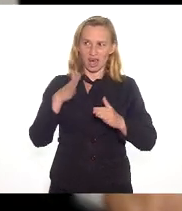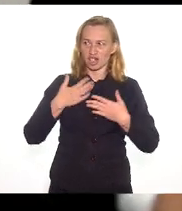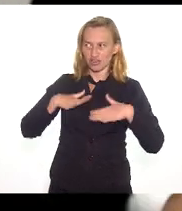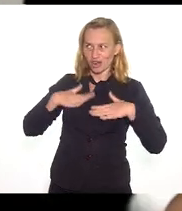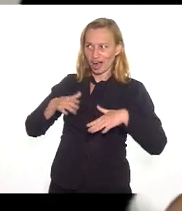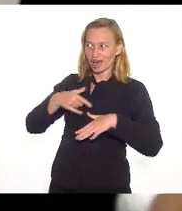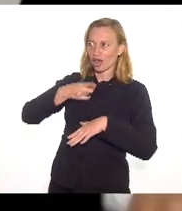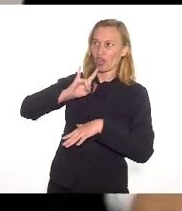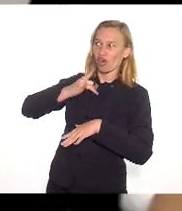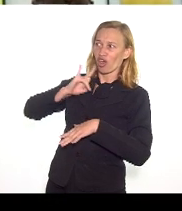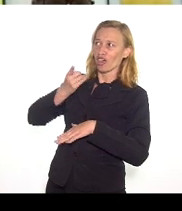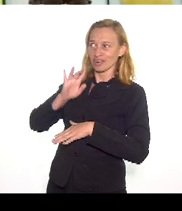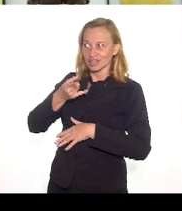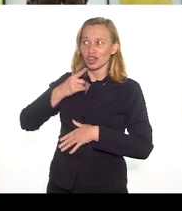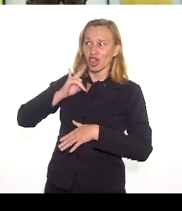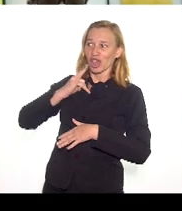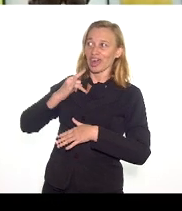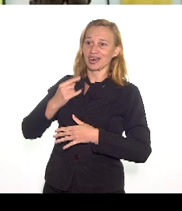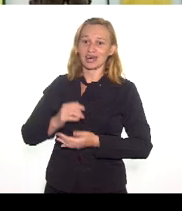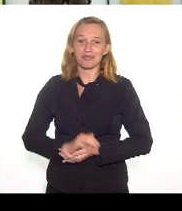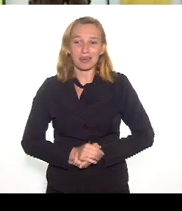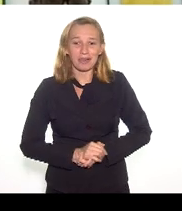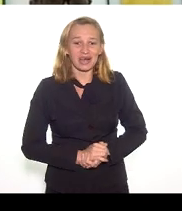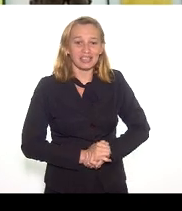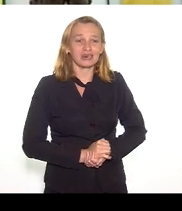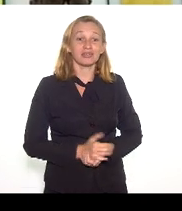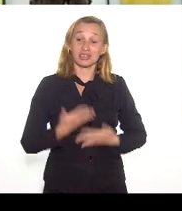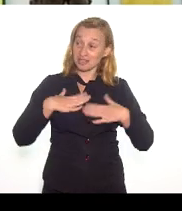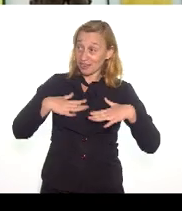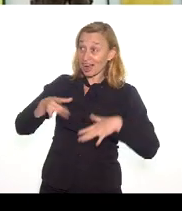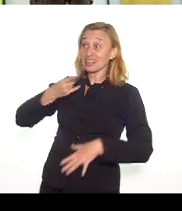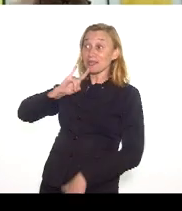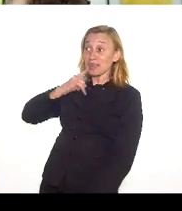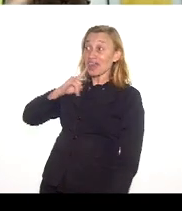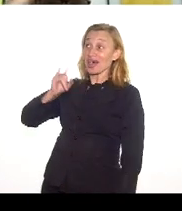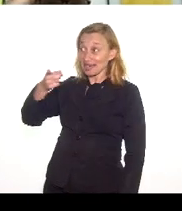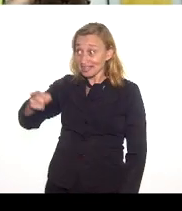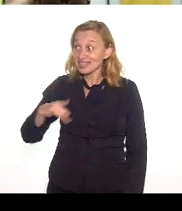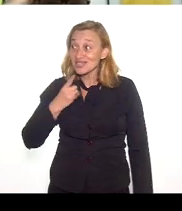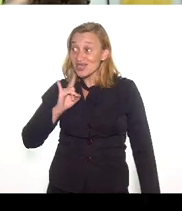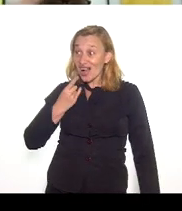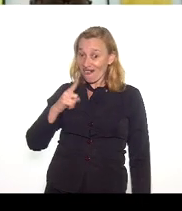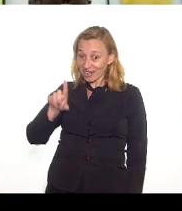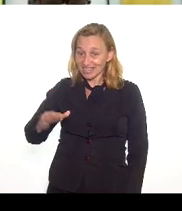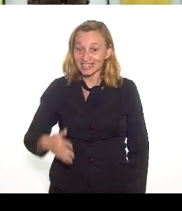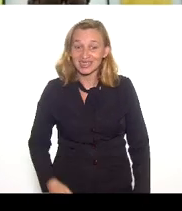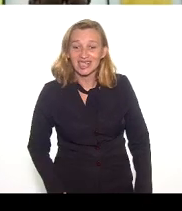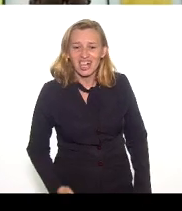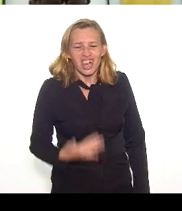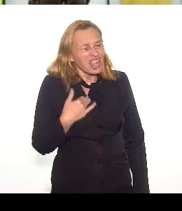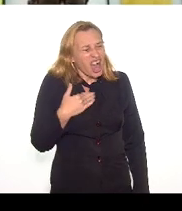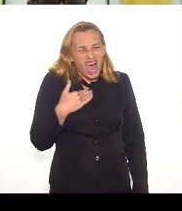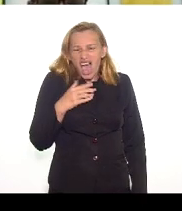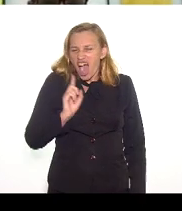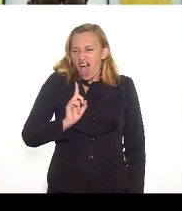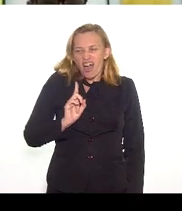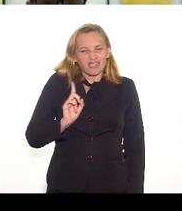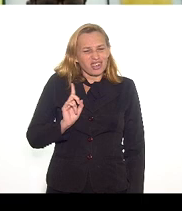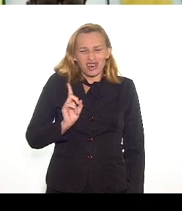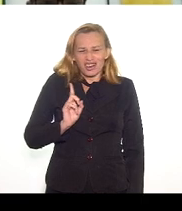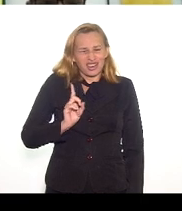hein, Leomar? Prazo. Vai devagar na pinga. Não, eu... Deixa, tá